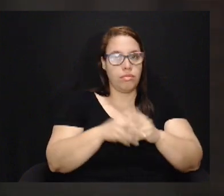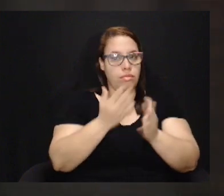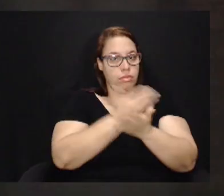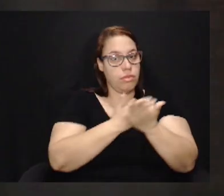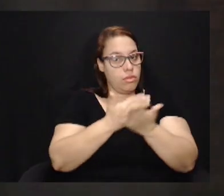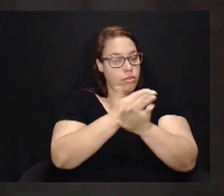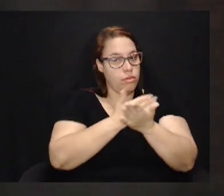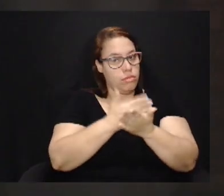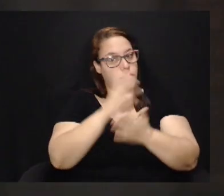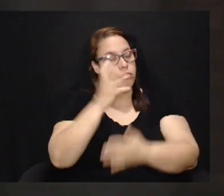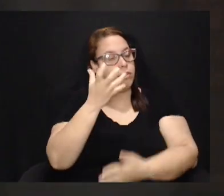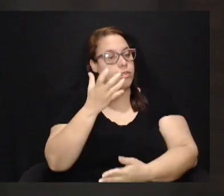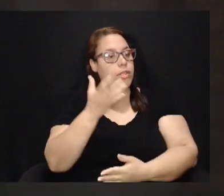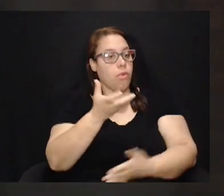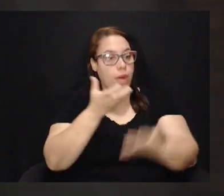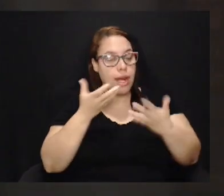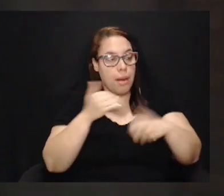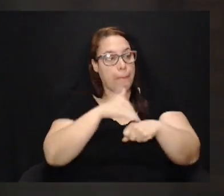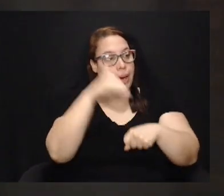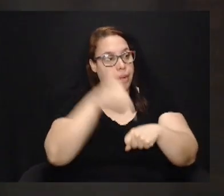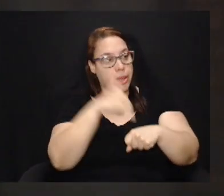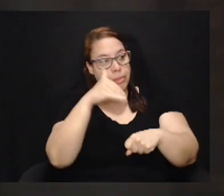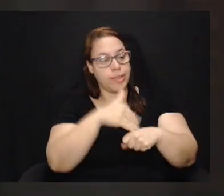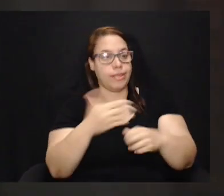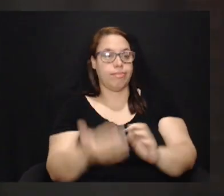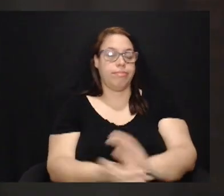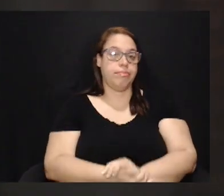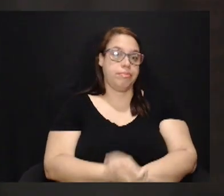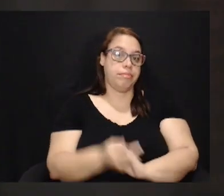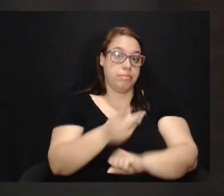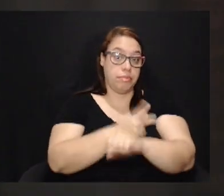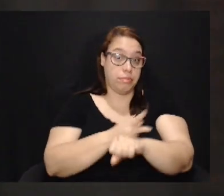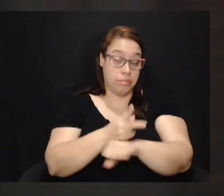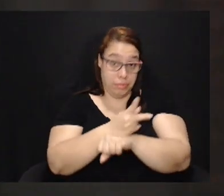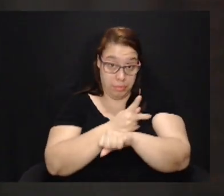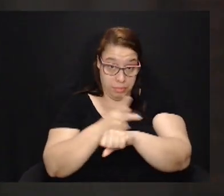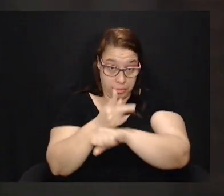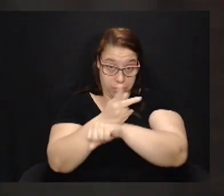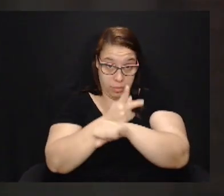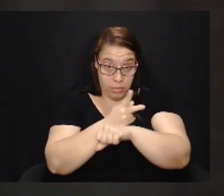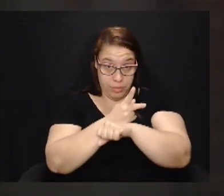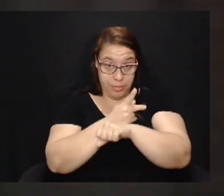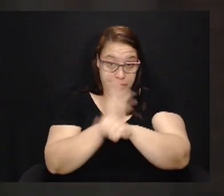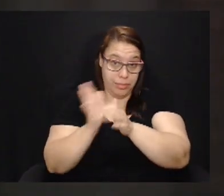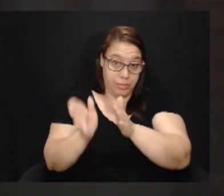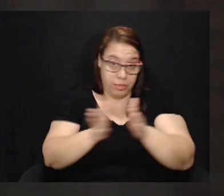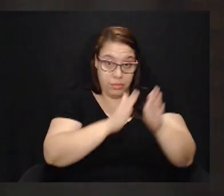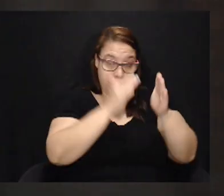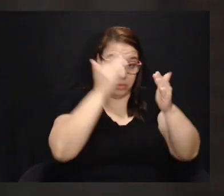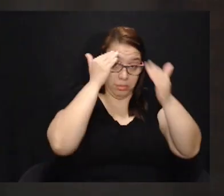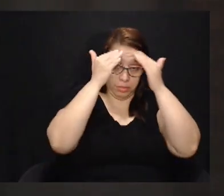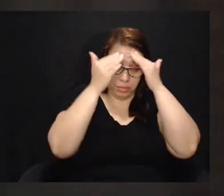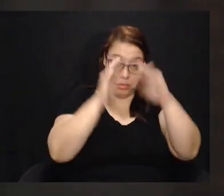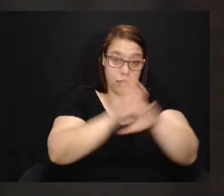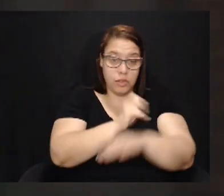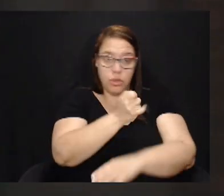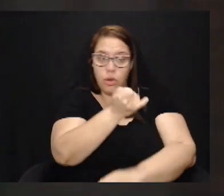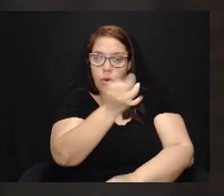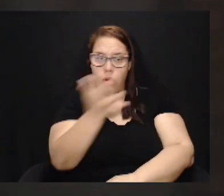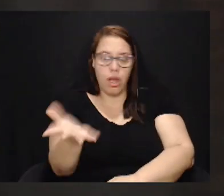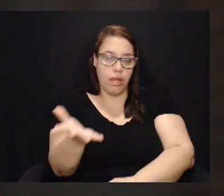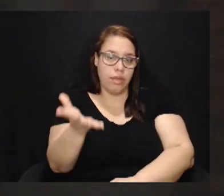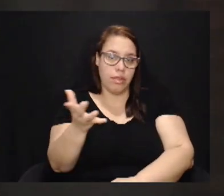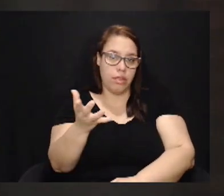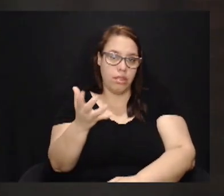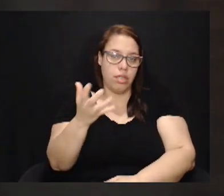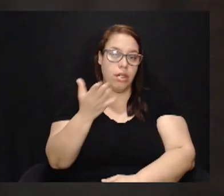compulsão. Exato. Né? E aí a gente vai buscar, então, no processo de psicoterapia, quais são as causas dessa compulsão? O que está